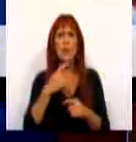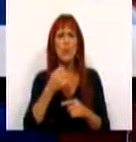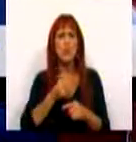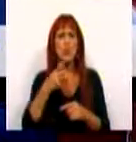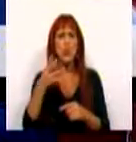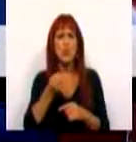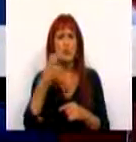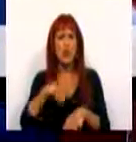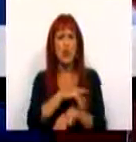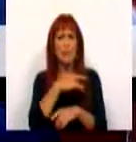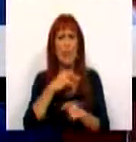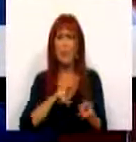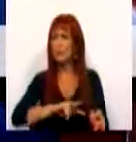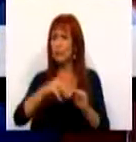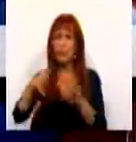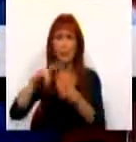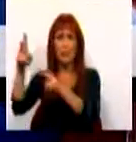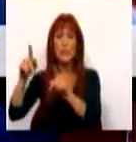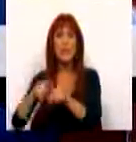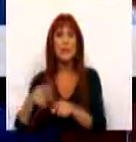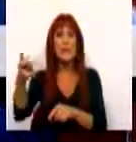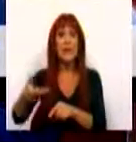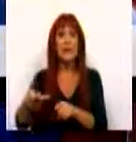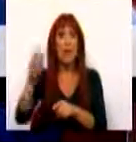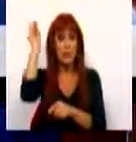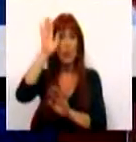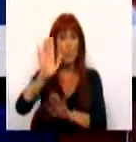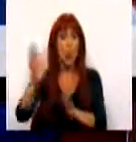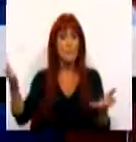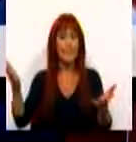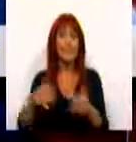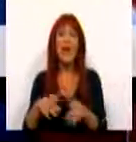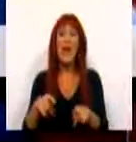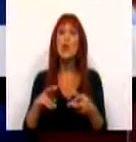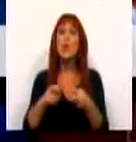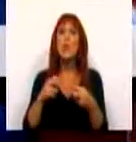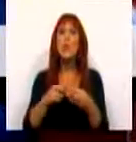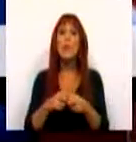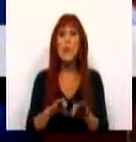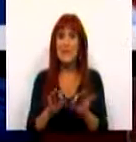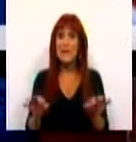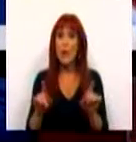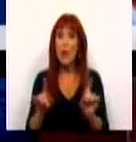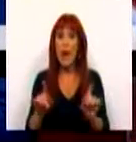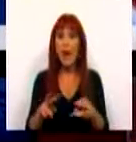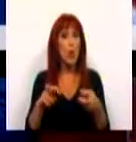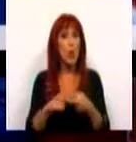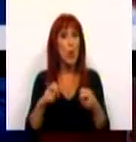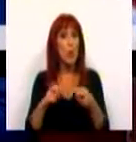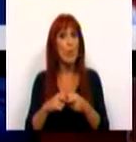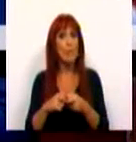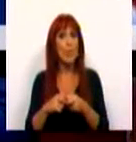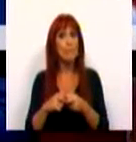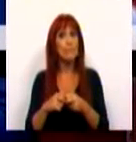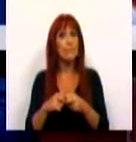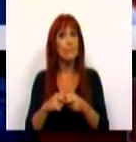foram os médicos que se deslocaram e se fixaram no interior. Este é um problema sério e é um problema